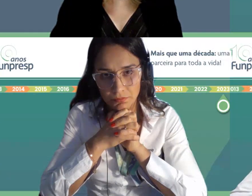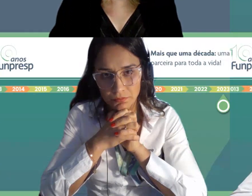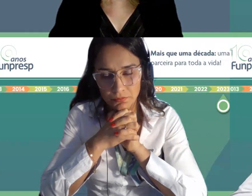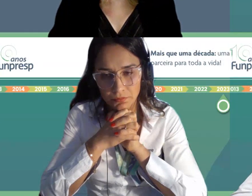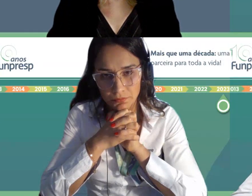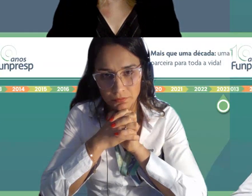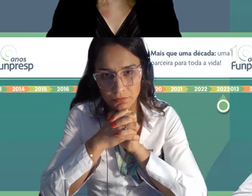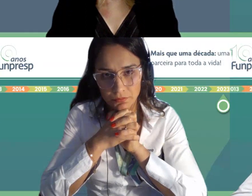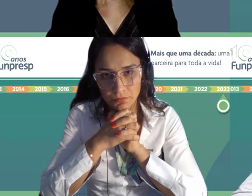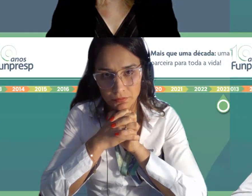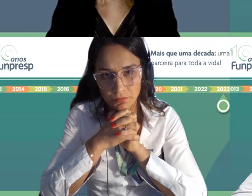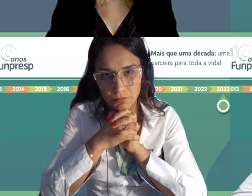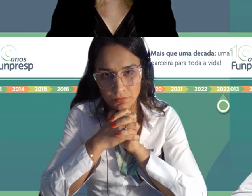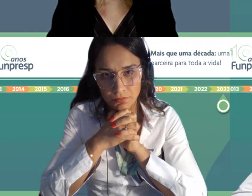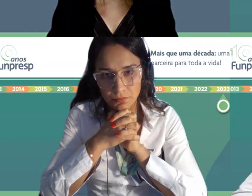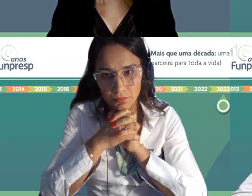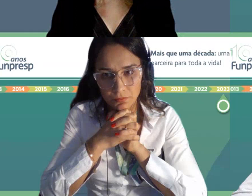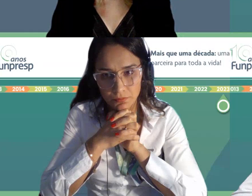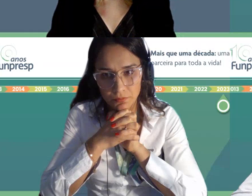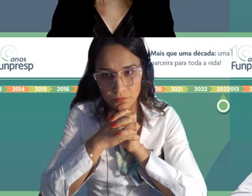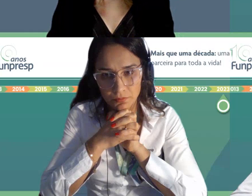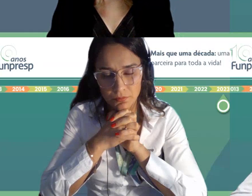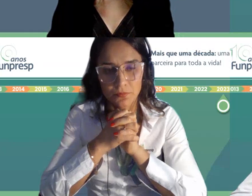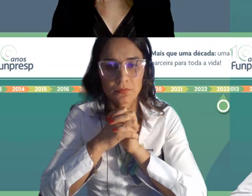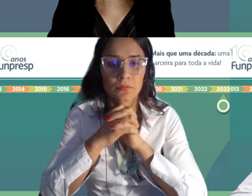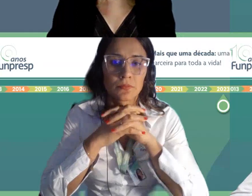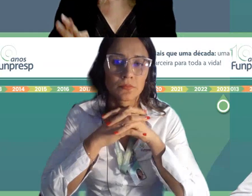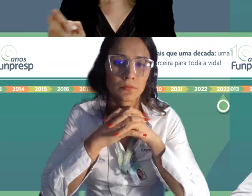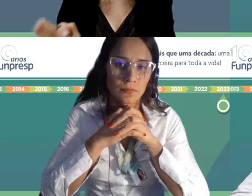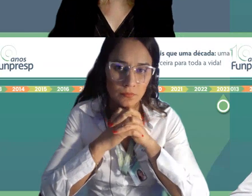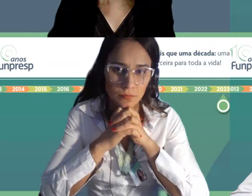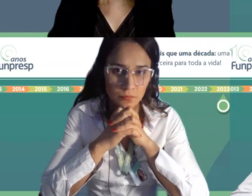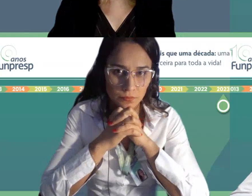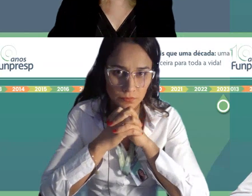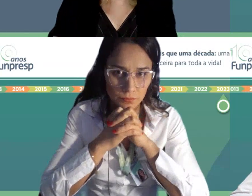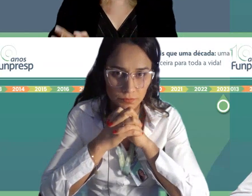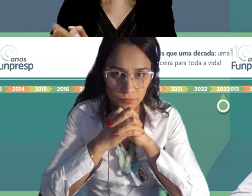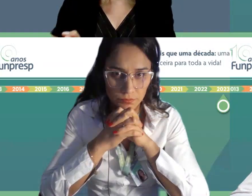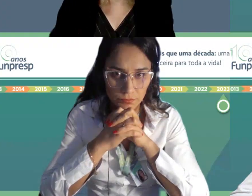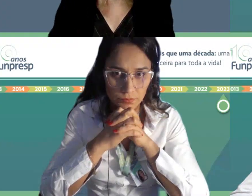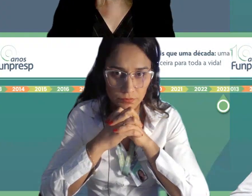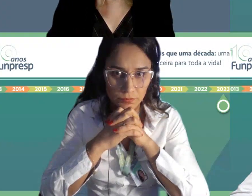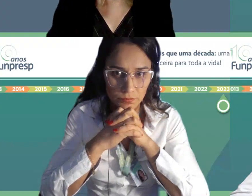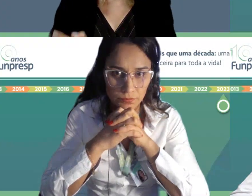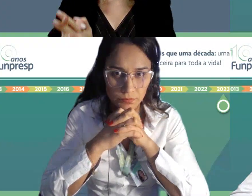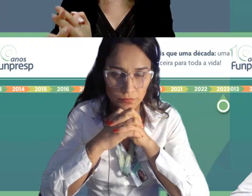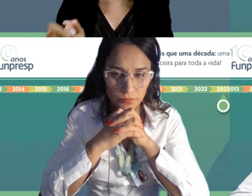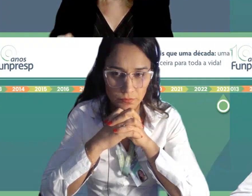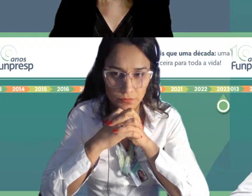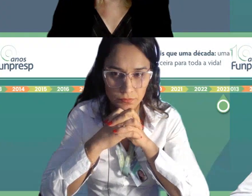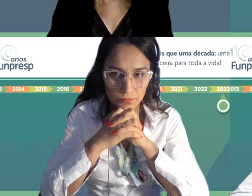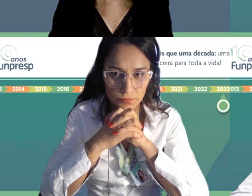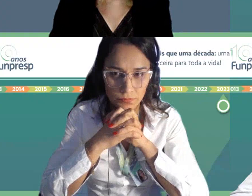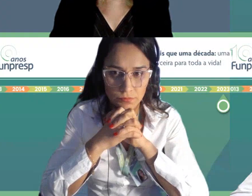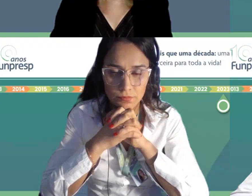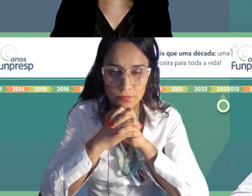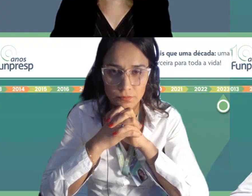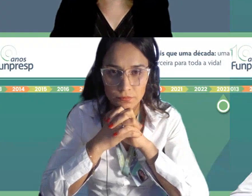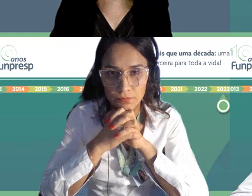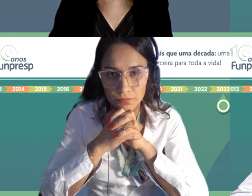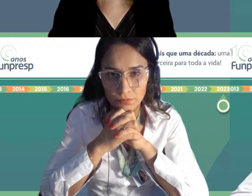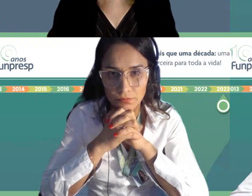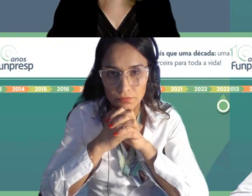você passaria a contribuir apenas sobre o teto do regime geral. E faria adesão à FUNPRESP como ativo normal, com a